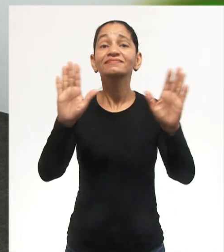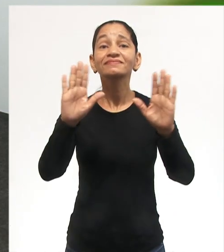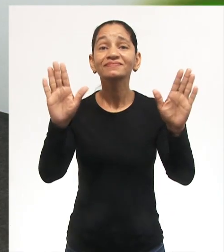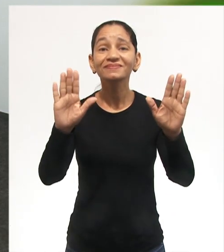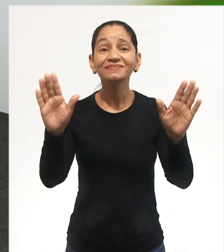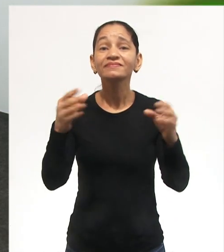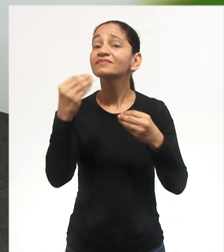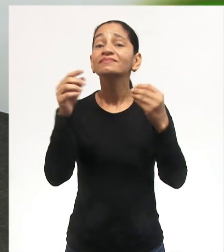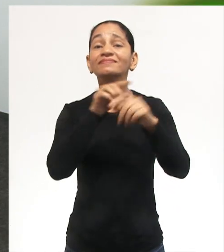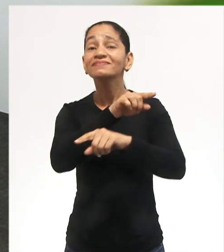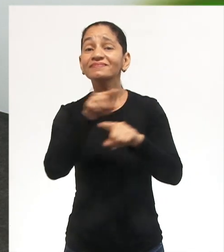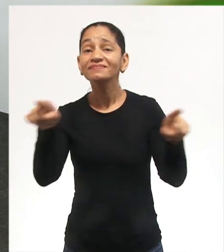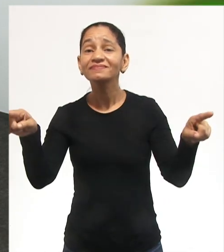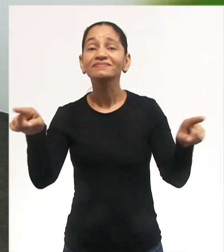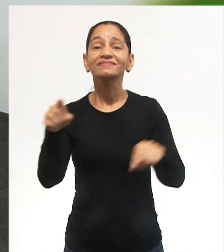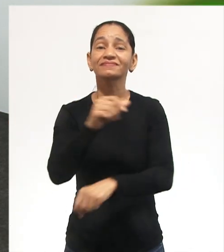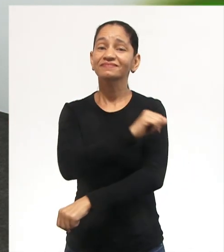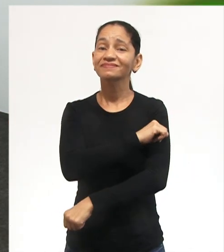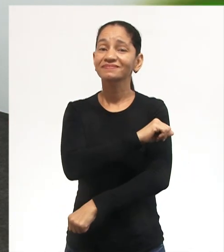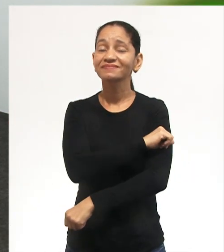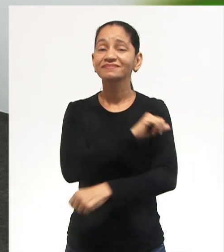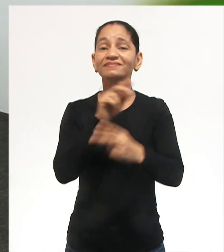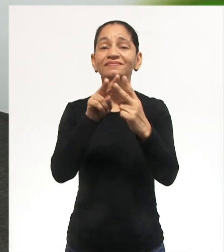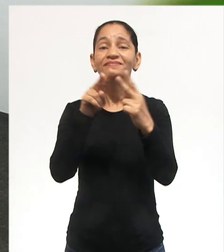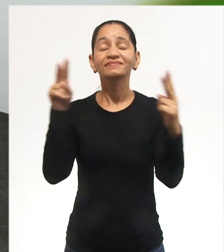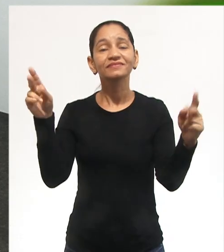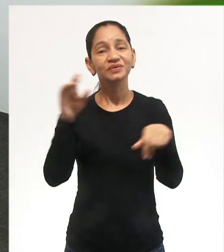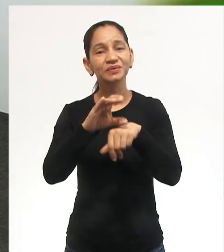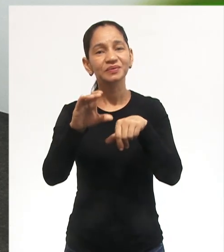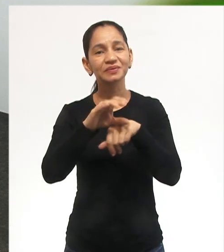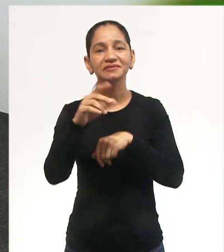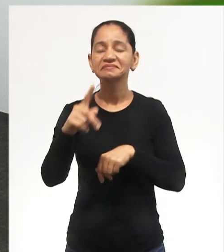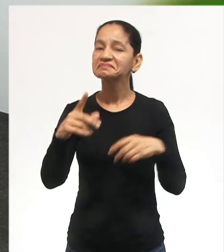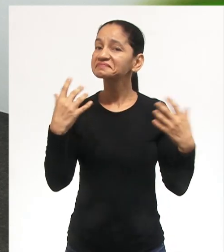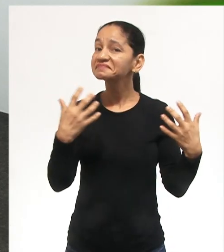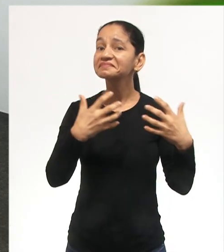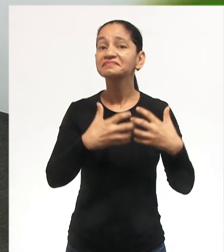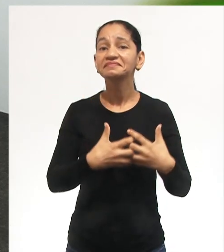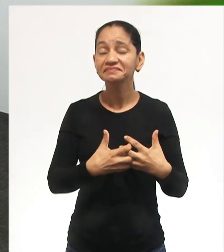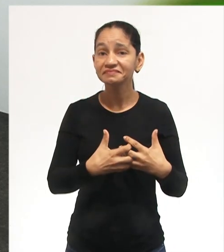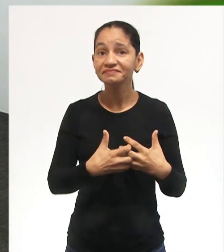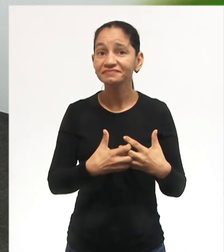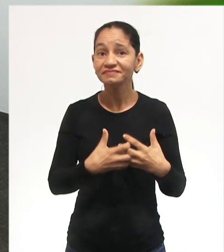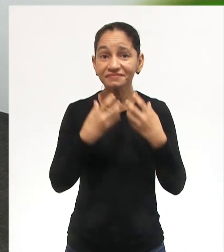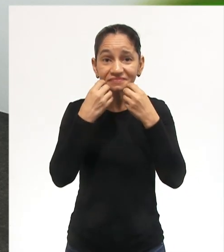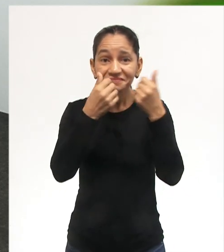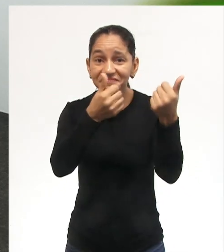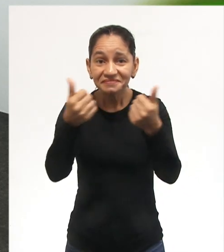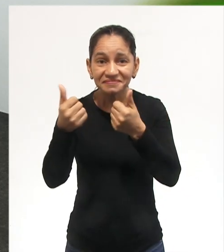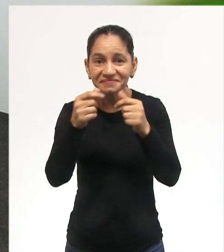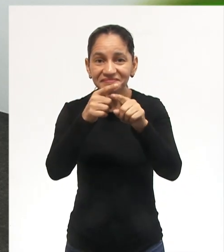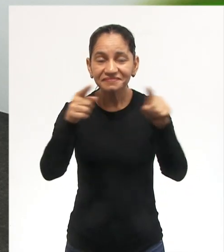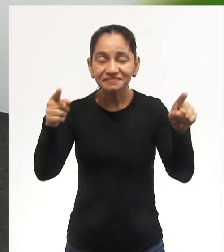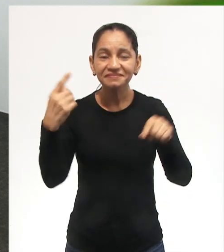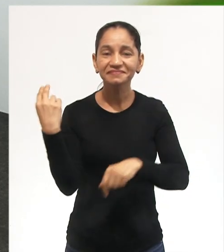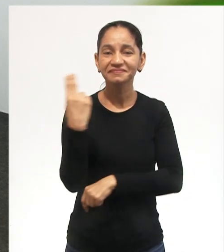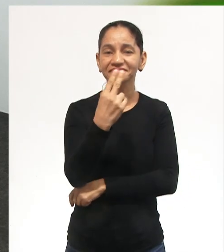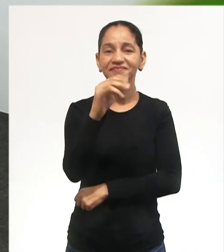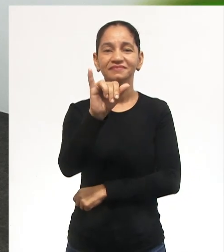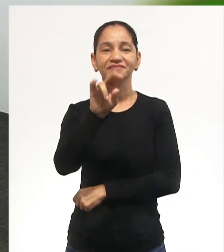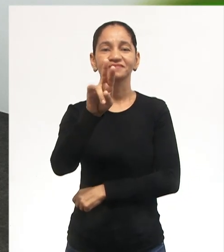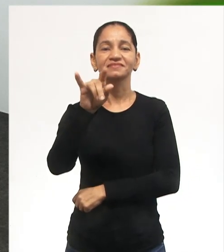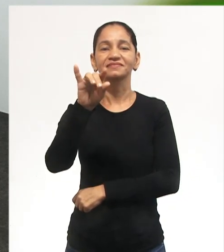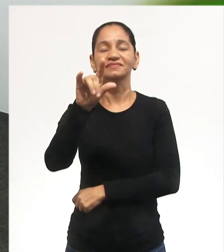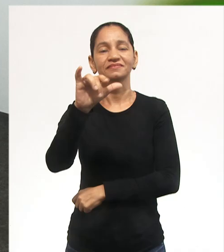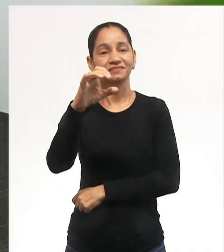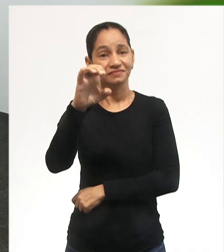Olá, como vai você, estudante dos cursos EAD aqui do Instituto Federal de Rondônia? Tudo bem? Eu sou Ivanilce Calderon e